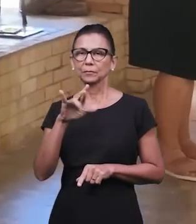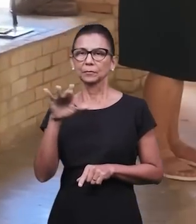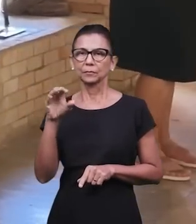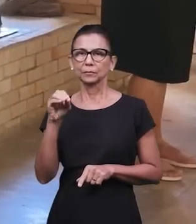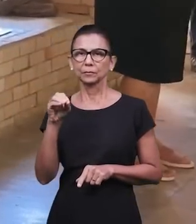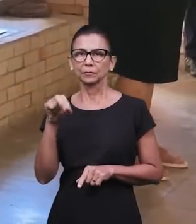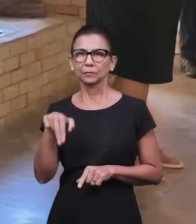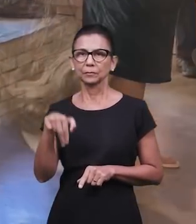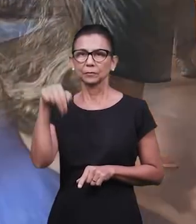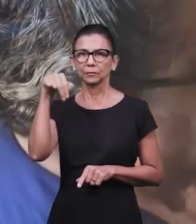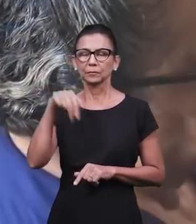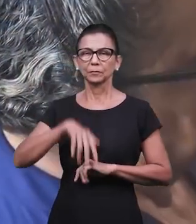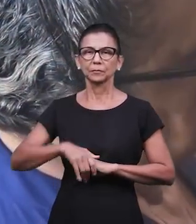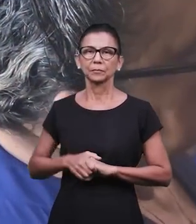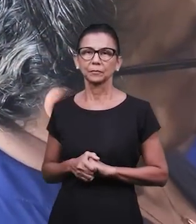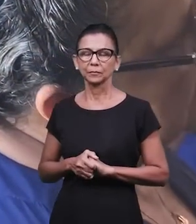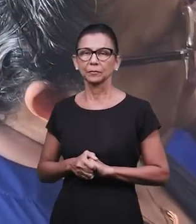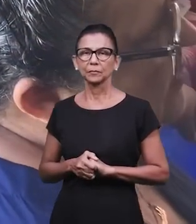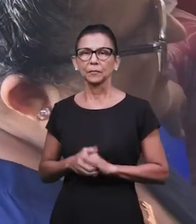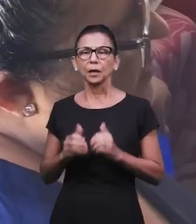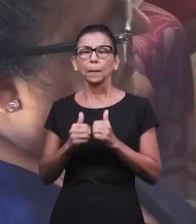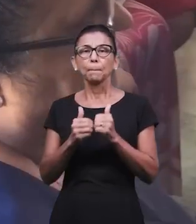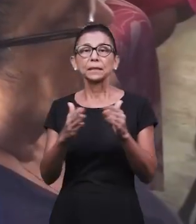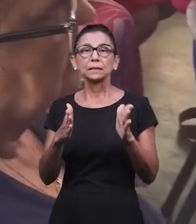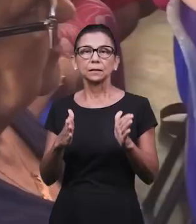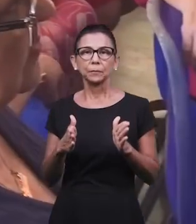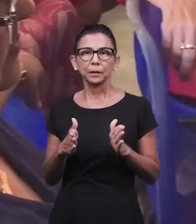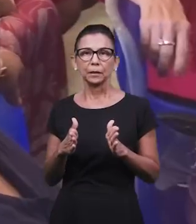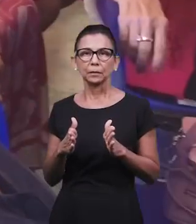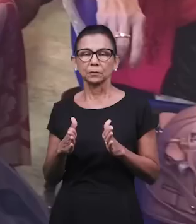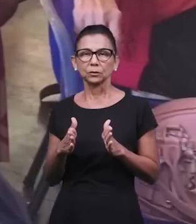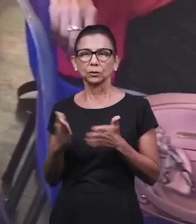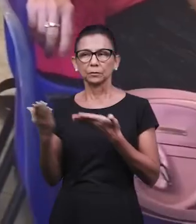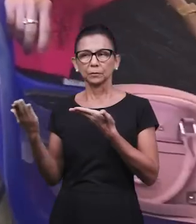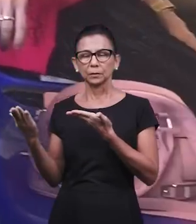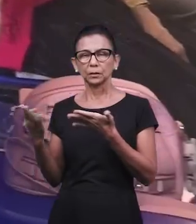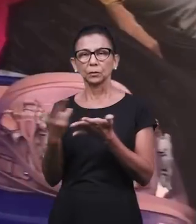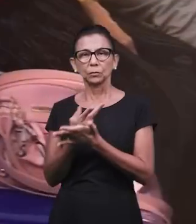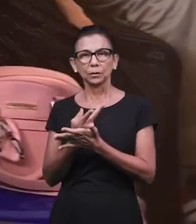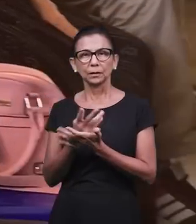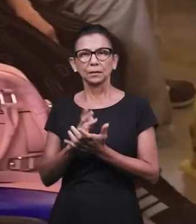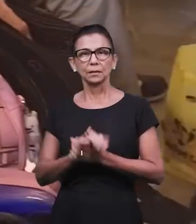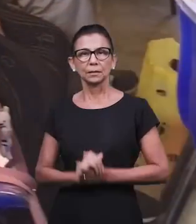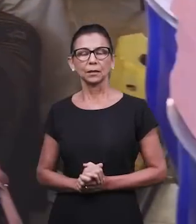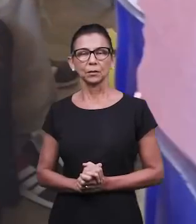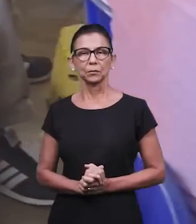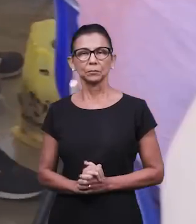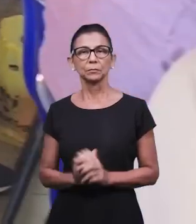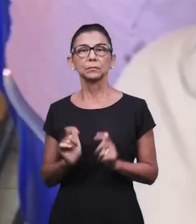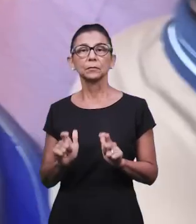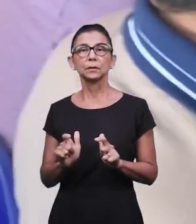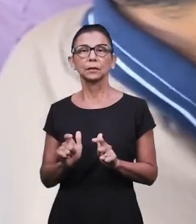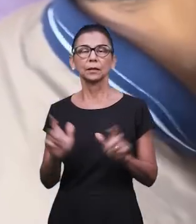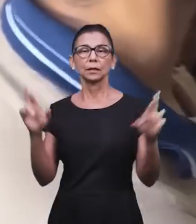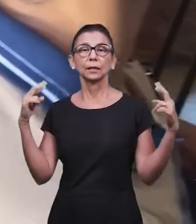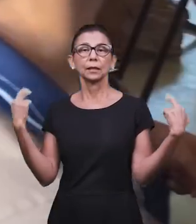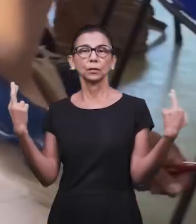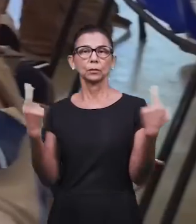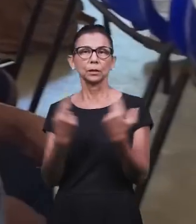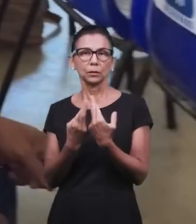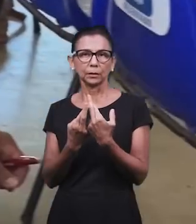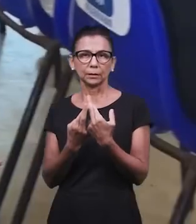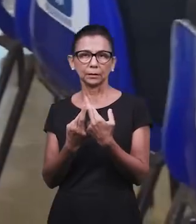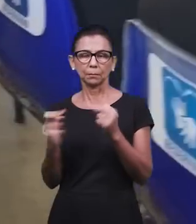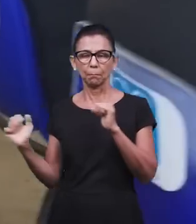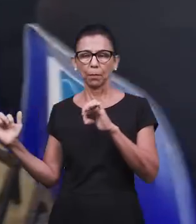o seminário para principiantes nesta chácara, na cidade de São José de Mipibu, que tem sido usada como local para grandes